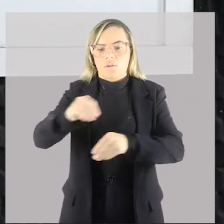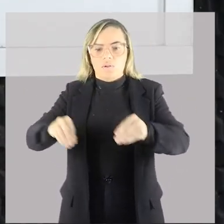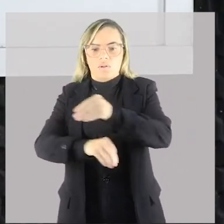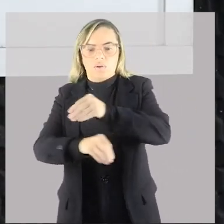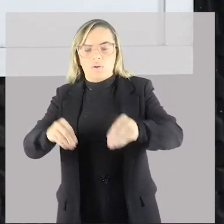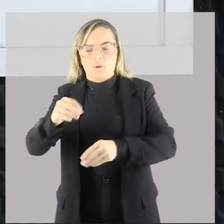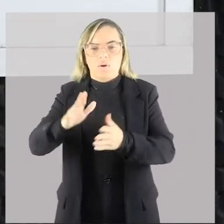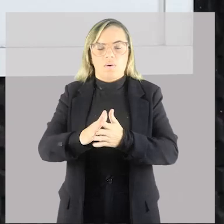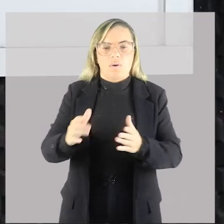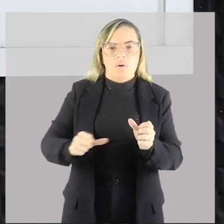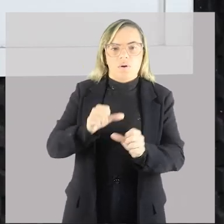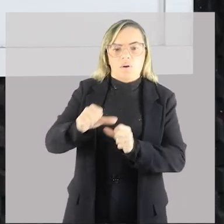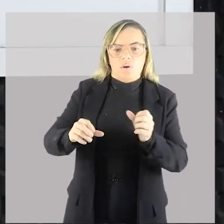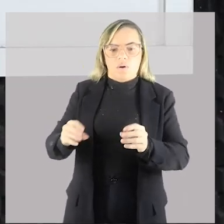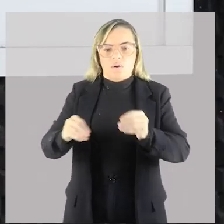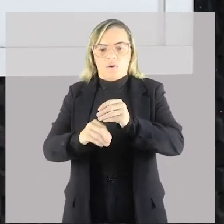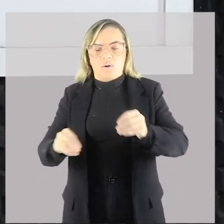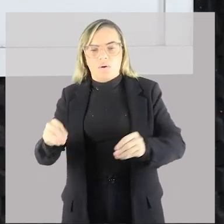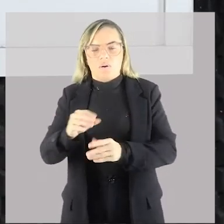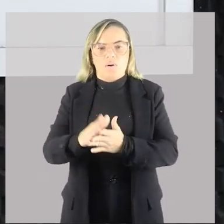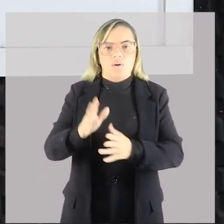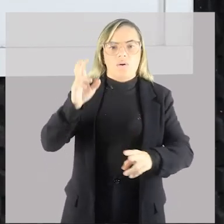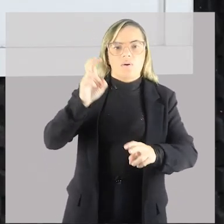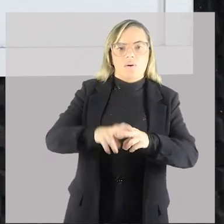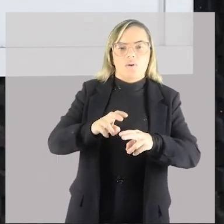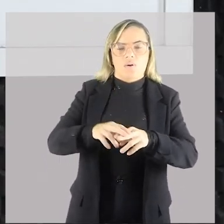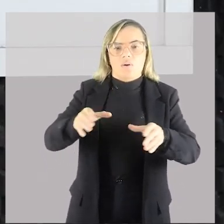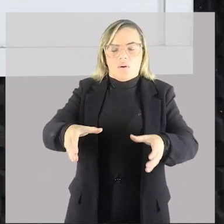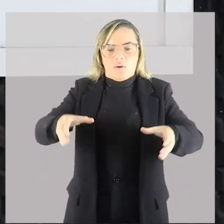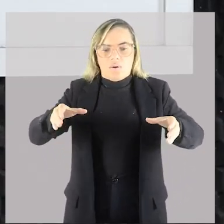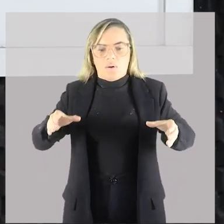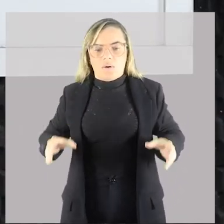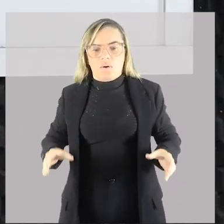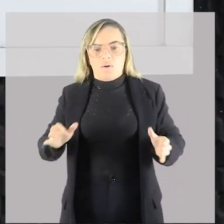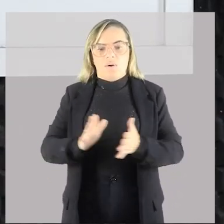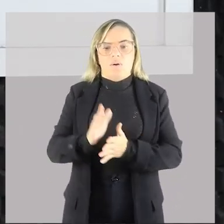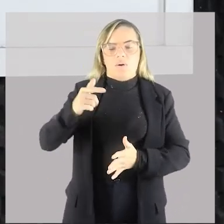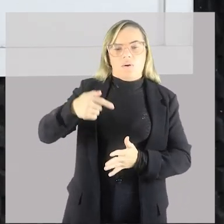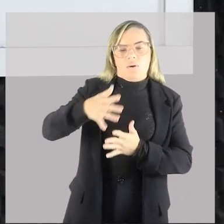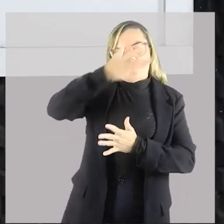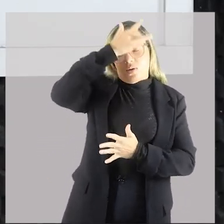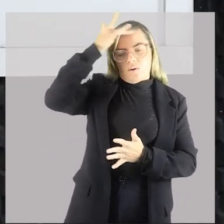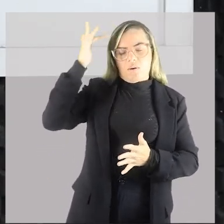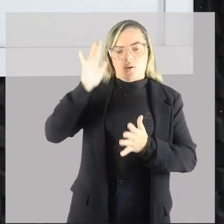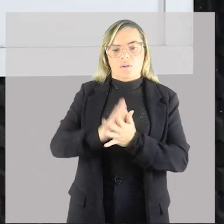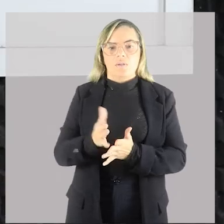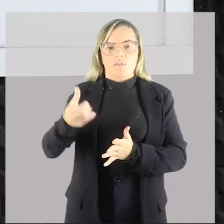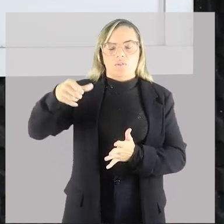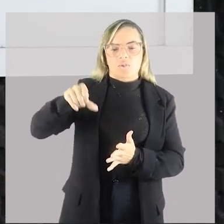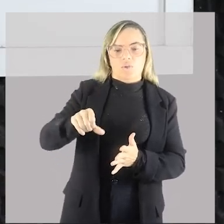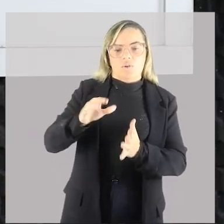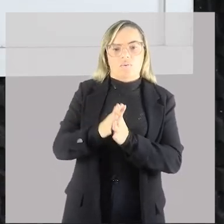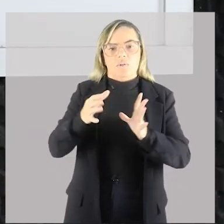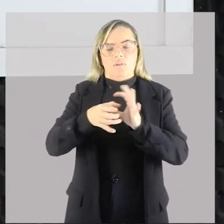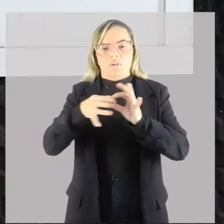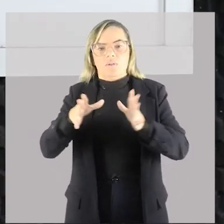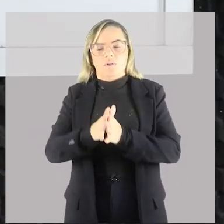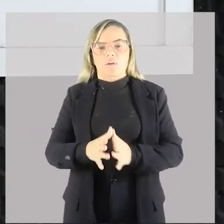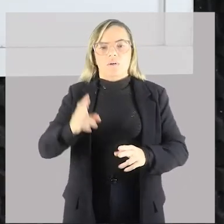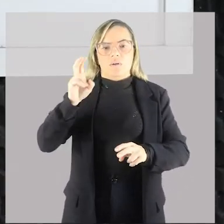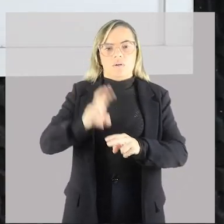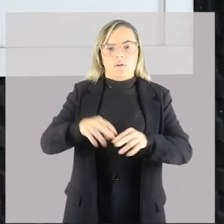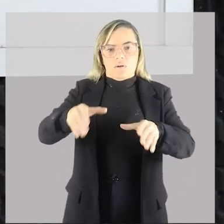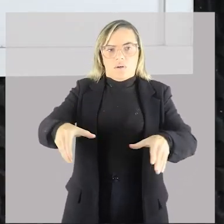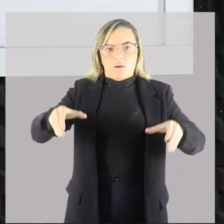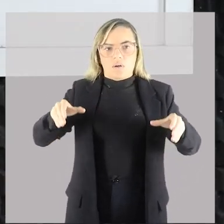Então, uma pode trocar de uma cadeira com a outra. Então, pode haver permutas entre as 7 pessoas nesses 9 lugares. Daí a importância